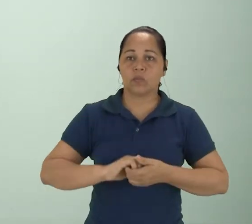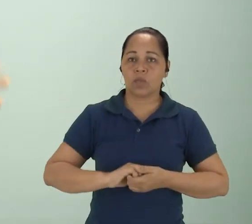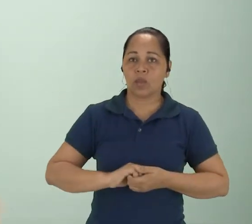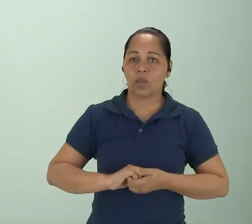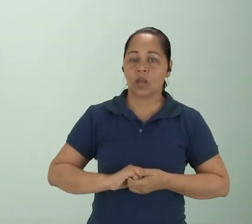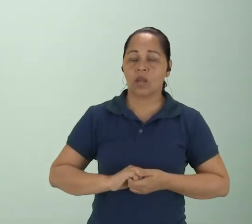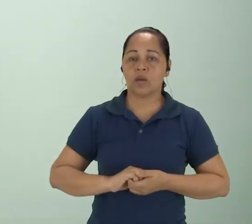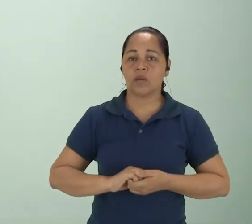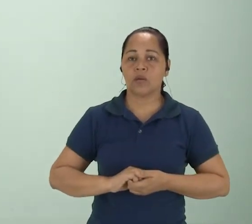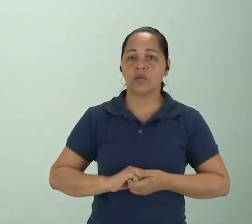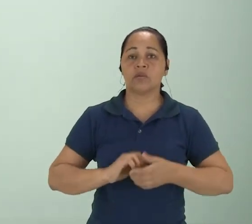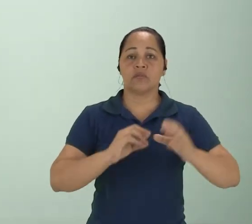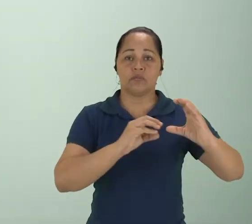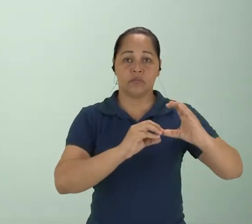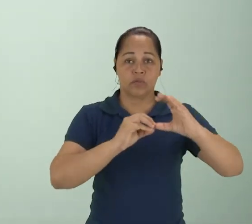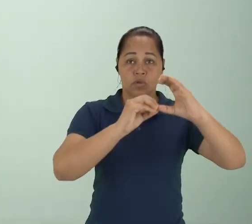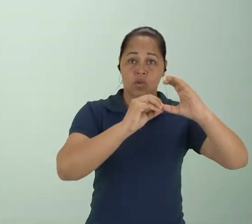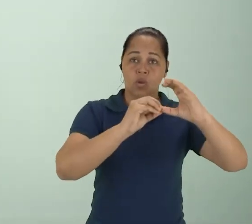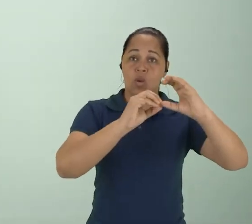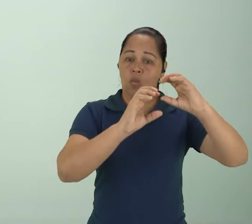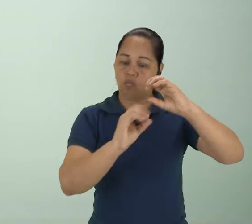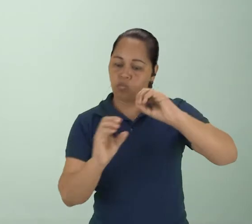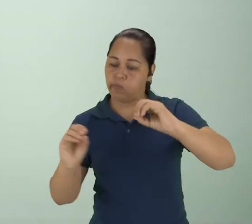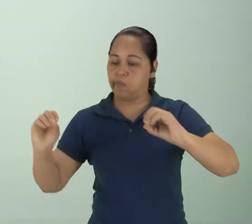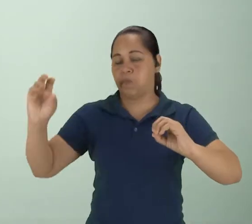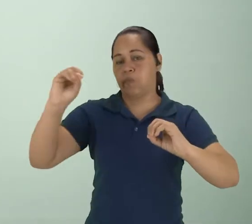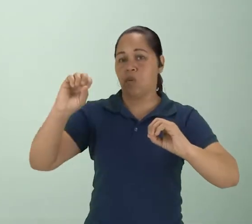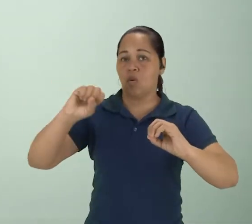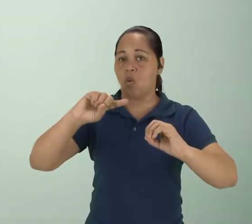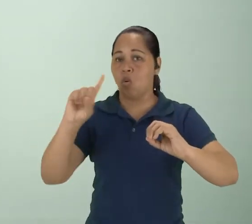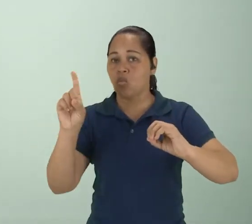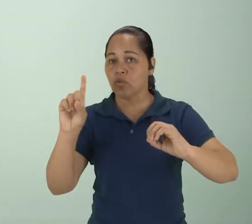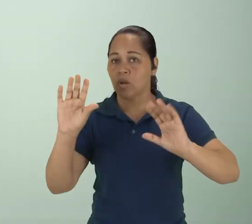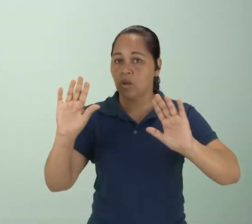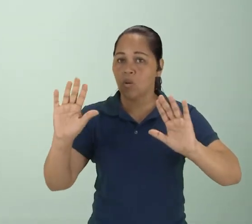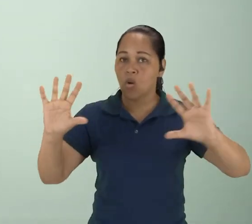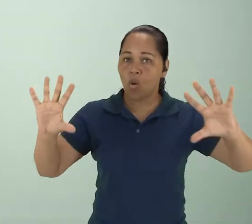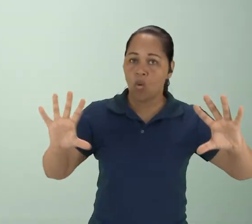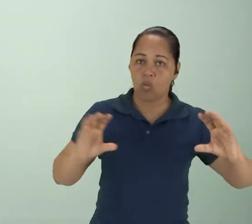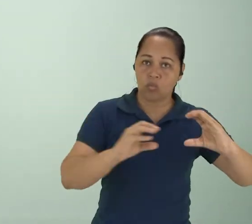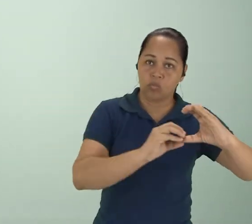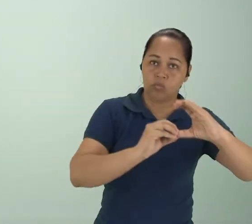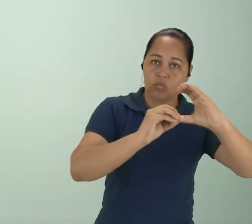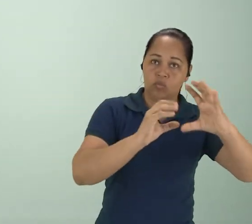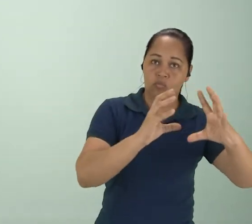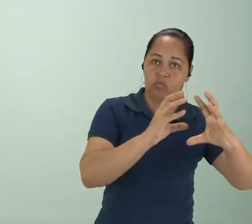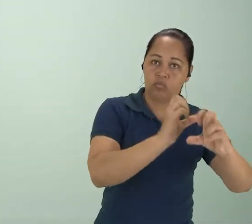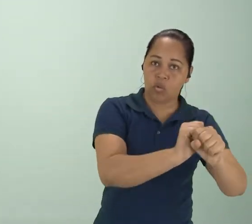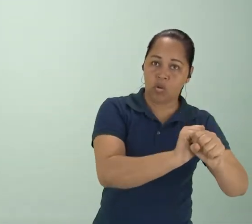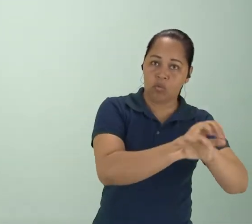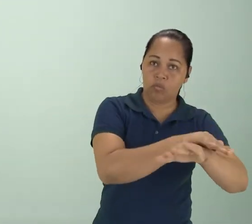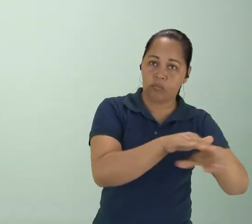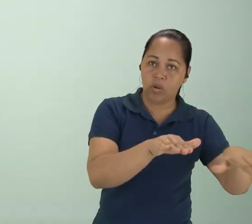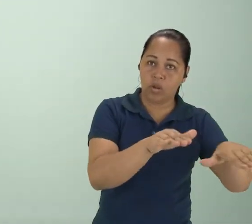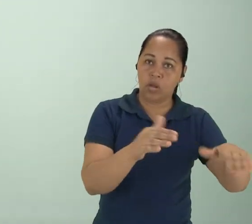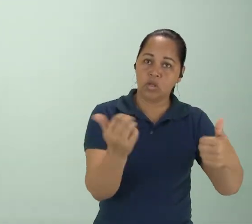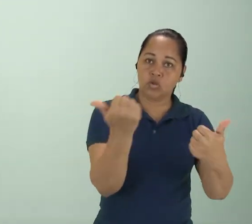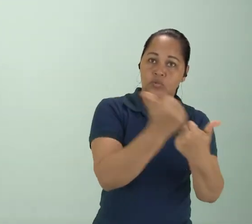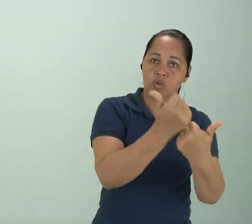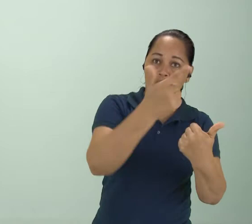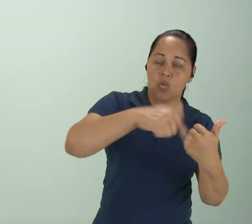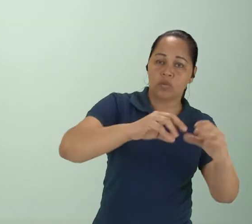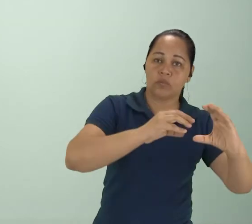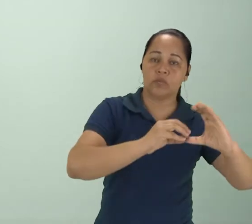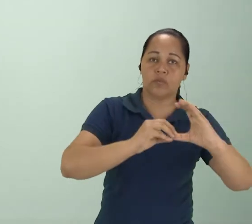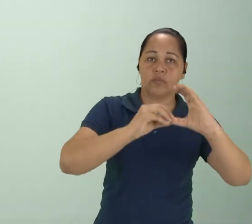célula se divida ou não. E também ela pode ser eliminada, substituída nesse processo, tá bom? Então, na